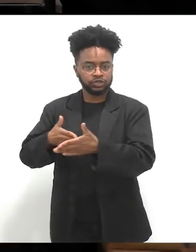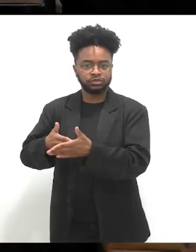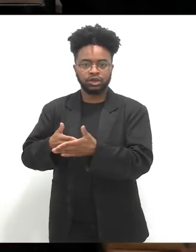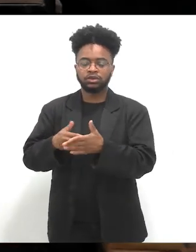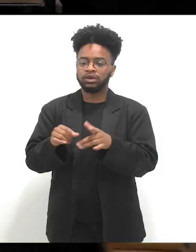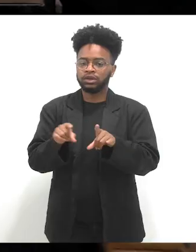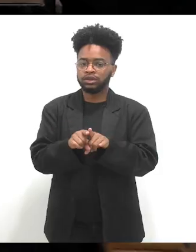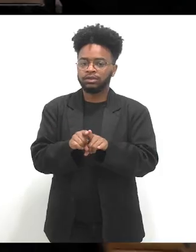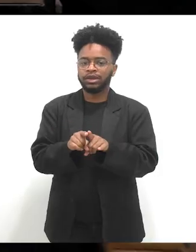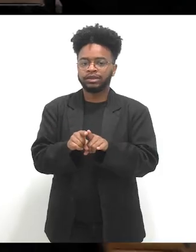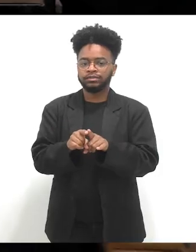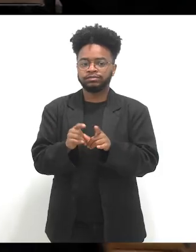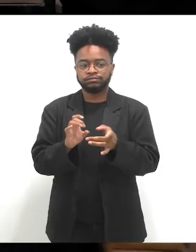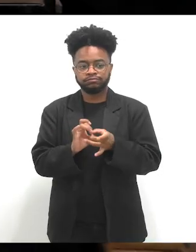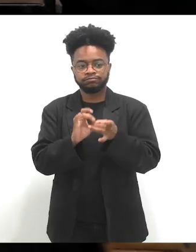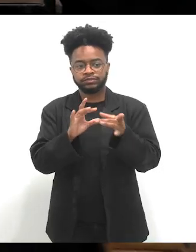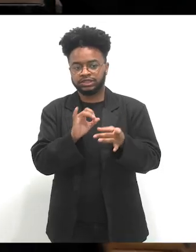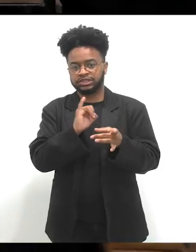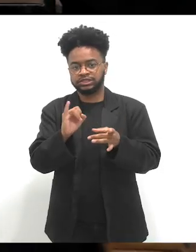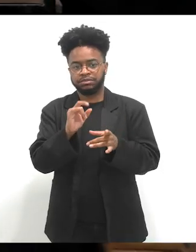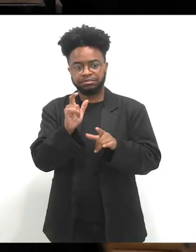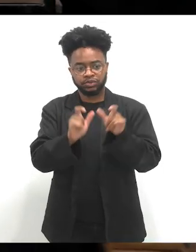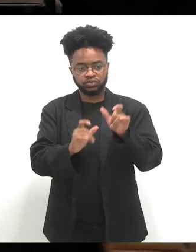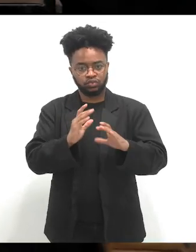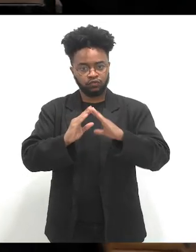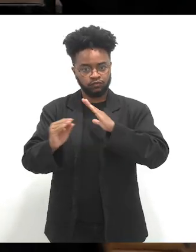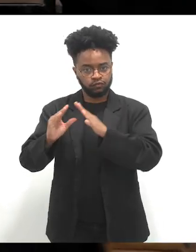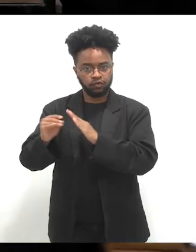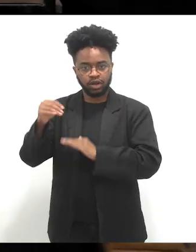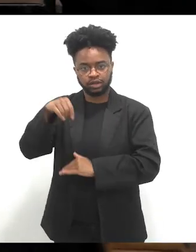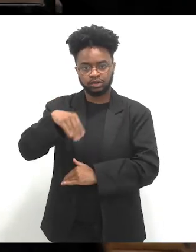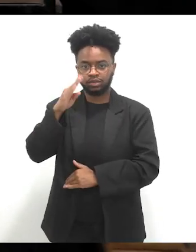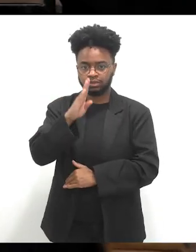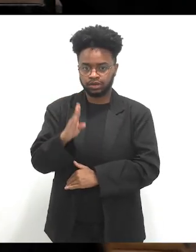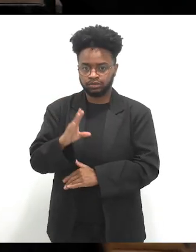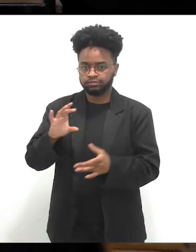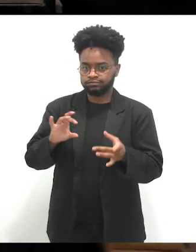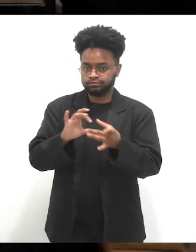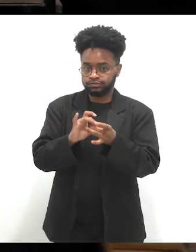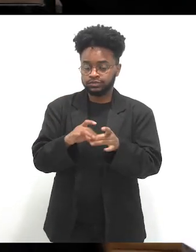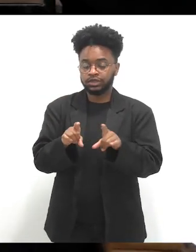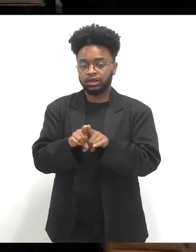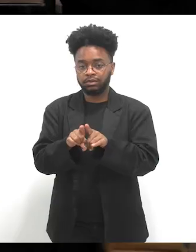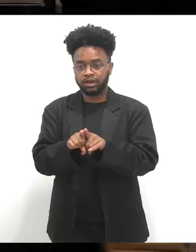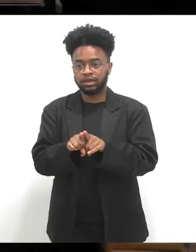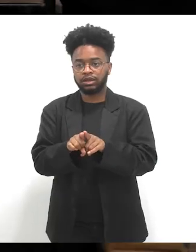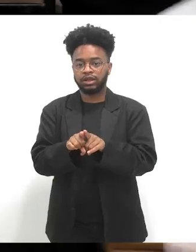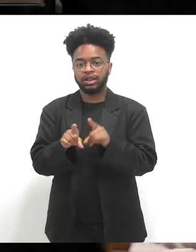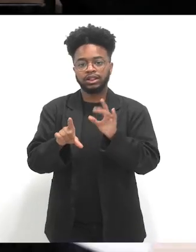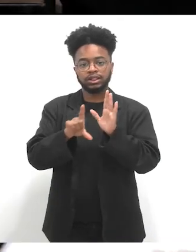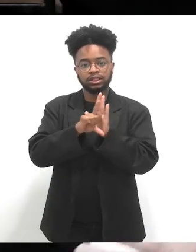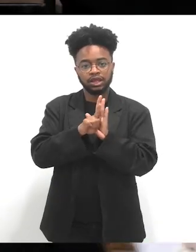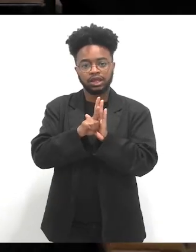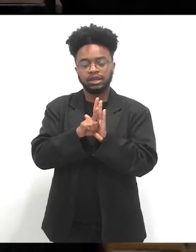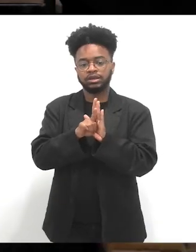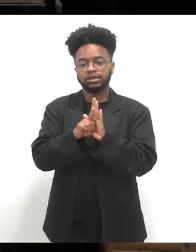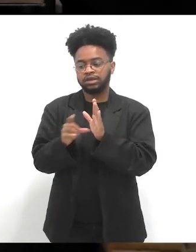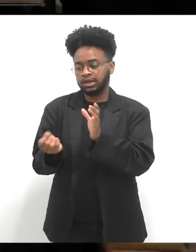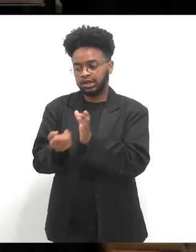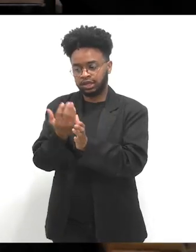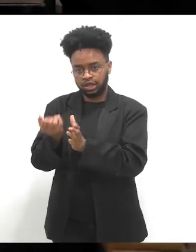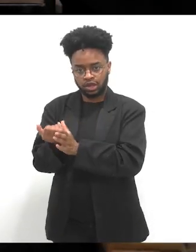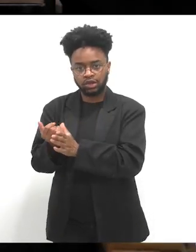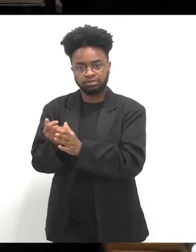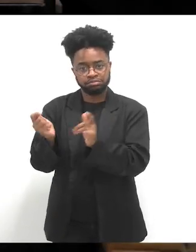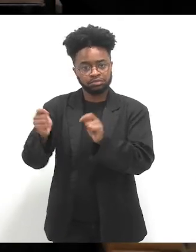geográficas e limitações temporais para quem pode ser reconhecido refugiado no Brasil. E isso tudo foi embebido, né? Essa legislação